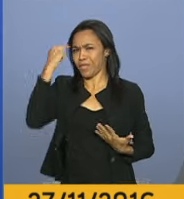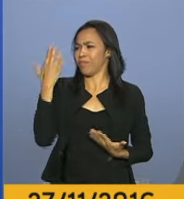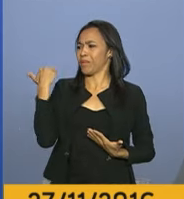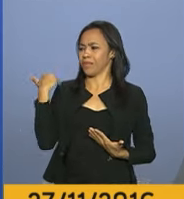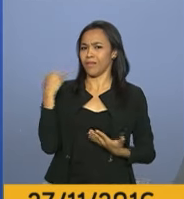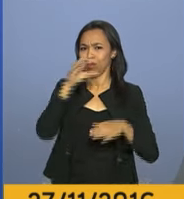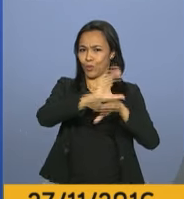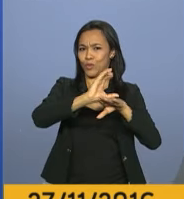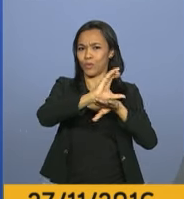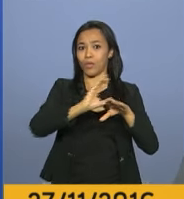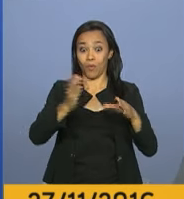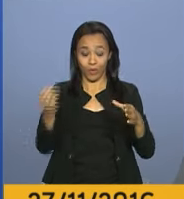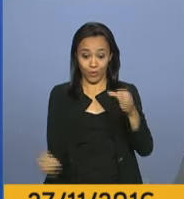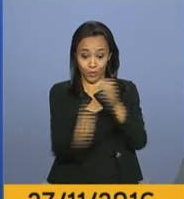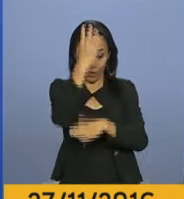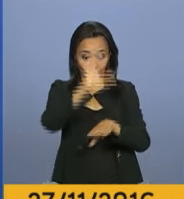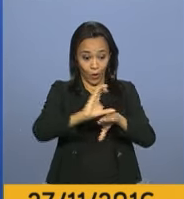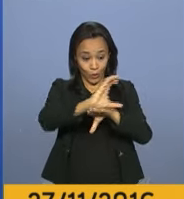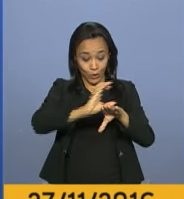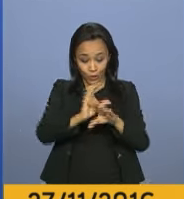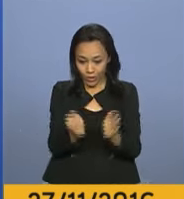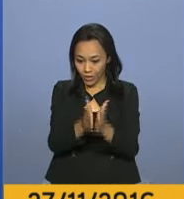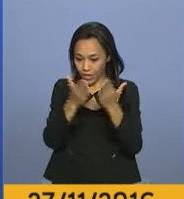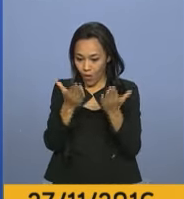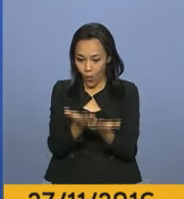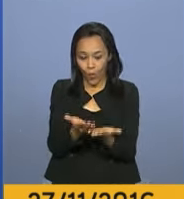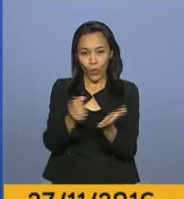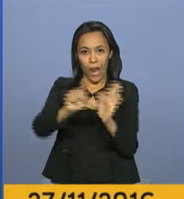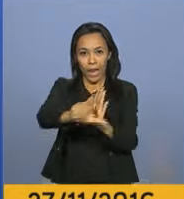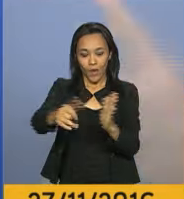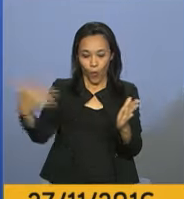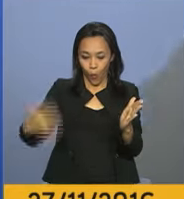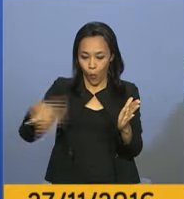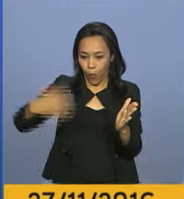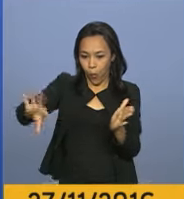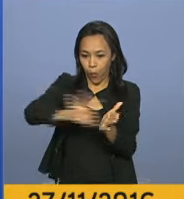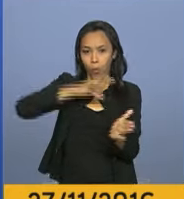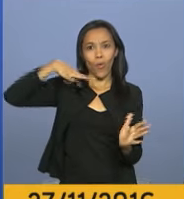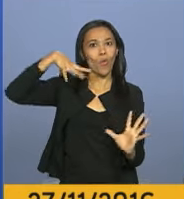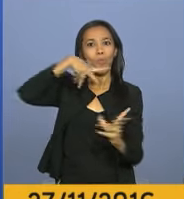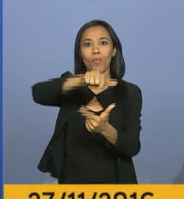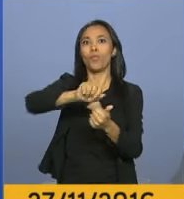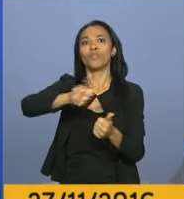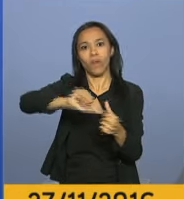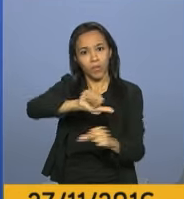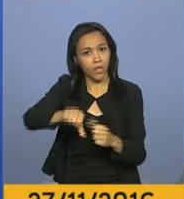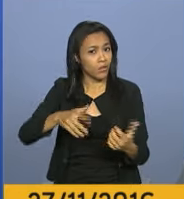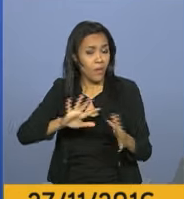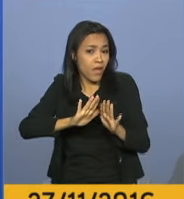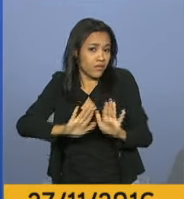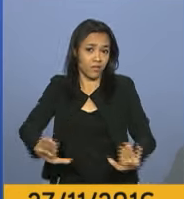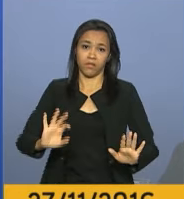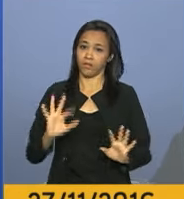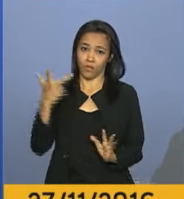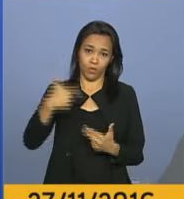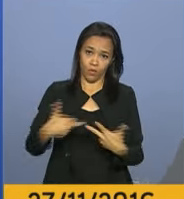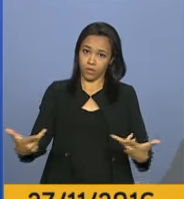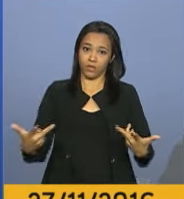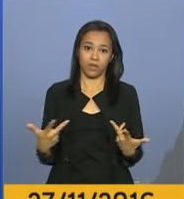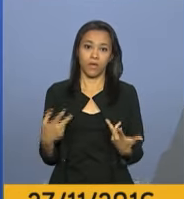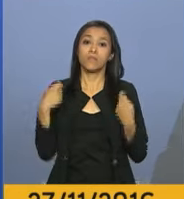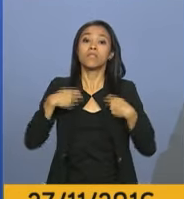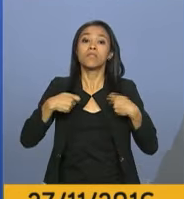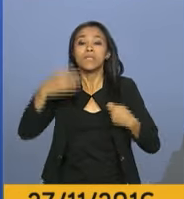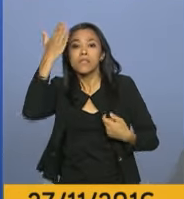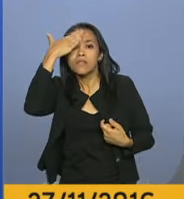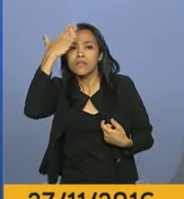Constituinte, quando veio a Constituinte, todo mundo achou que com a promulgação da Constituição o mundo mudaria, né? E as coisas não são assim. Você tem que aplicar